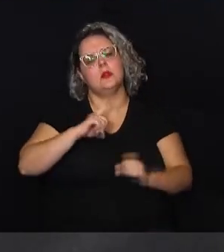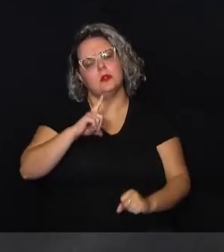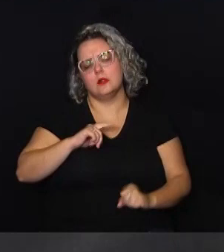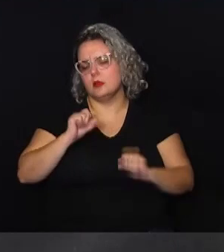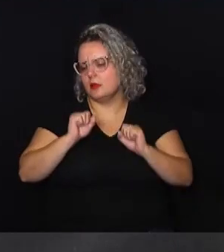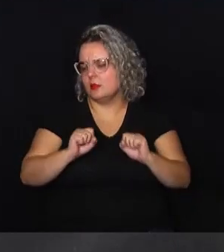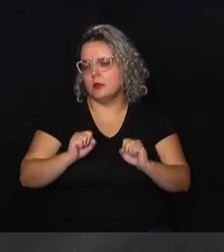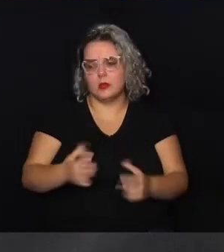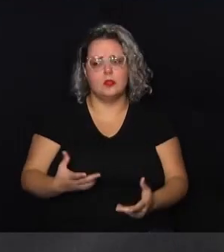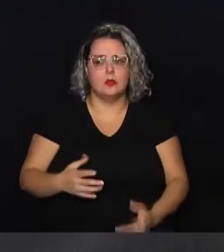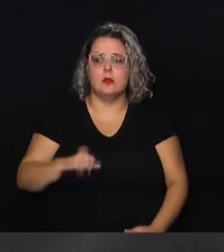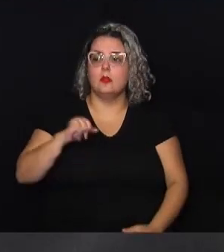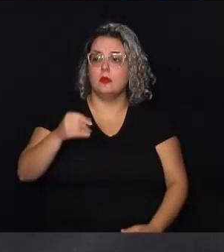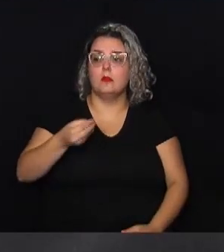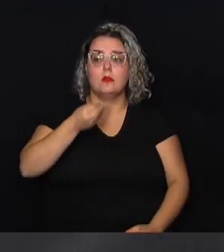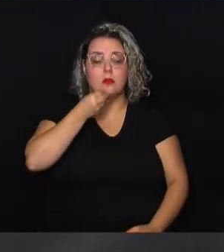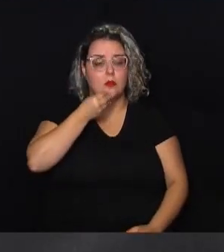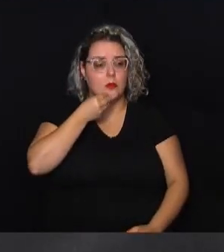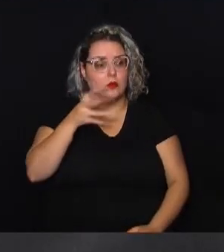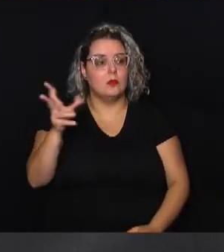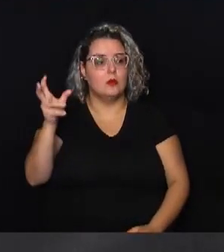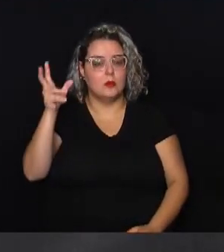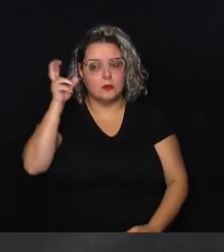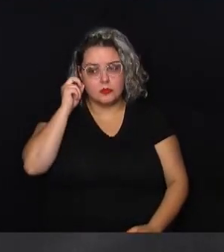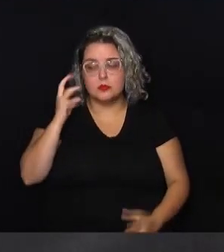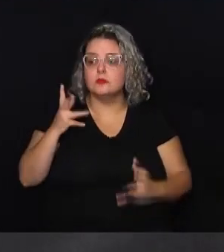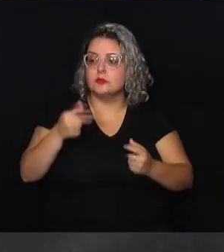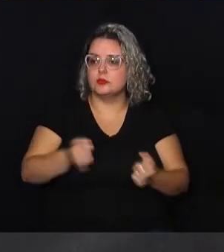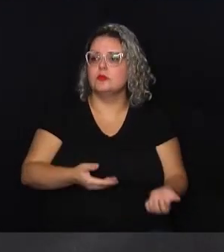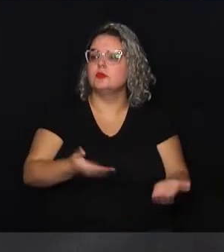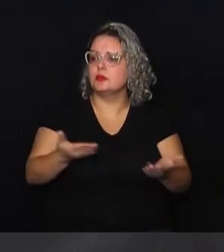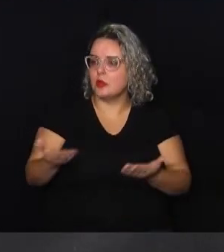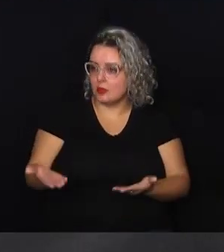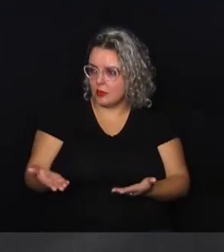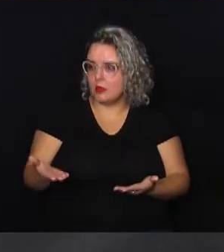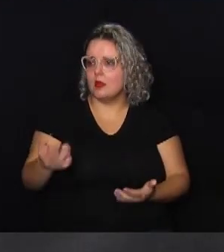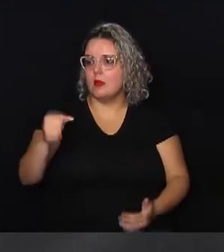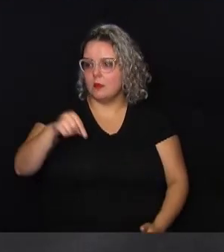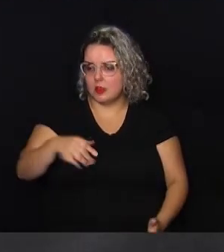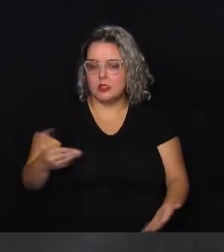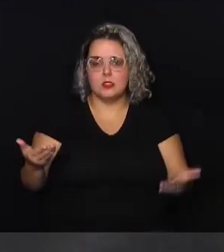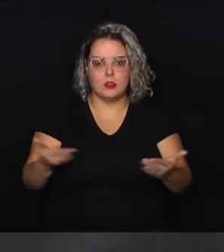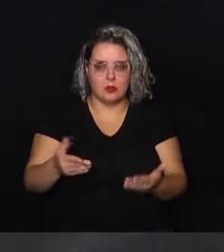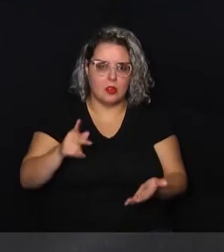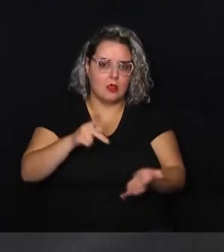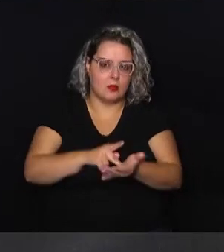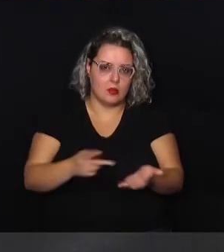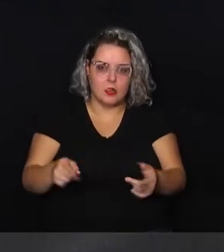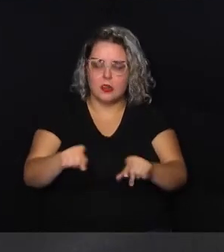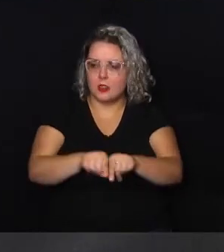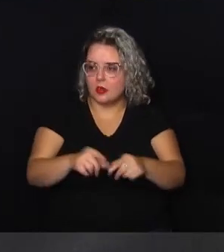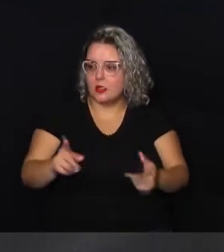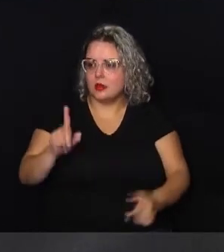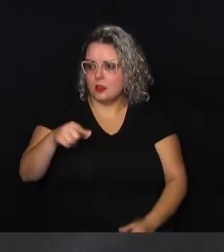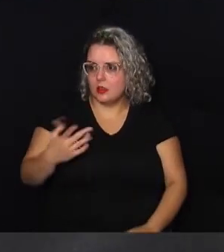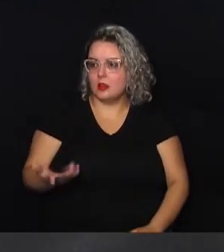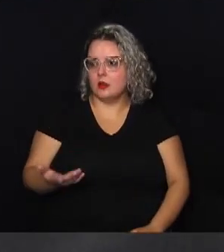ouvir as considerações que foram apresentadas. É verdade também que isso é um